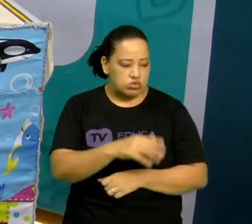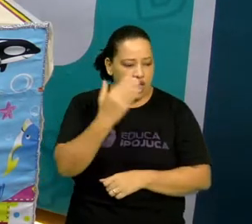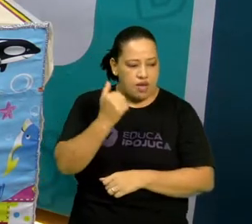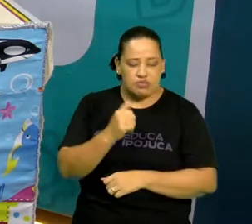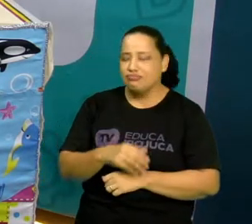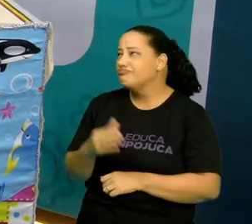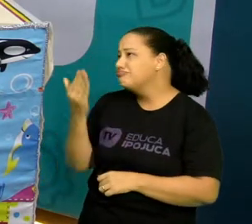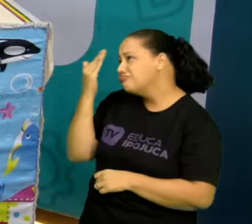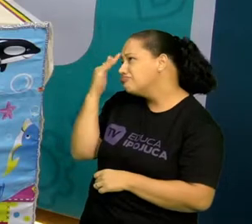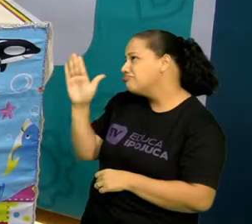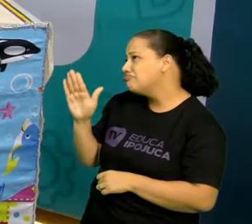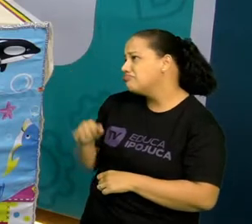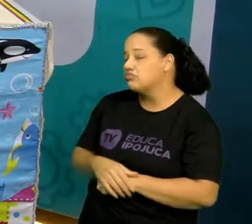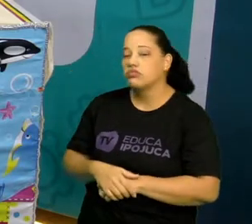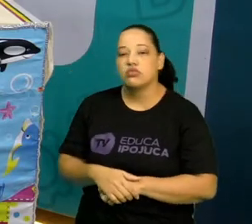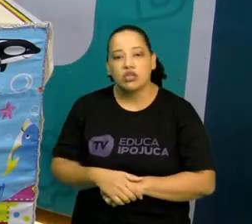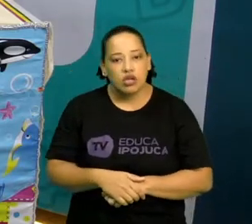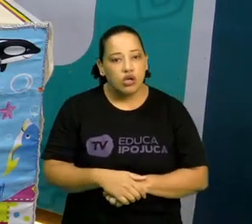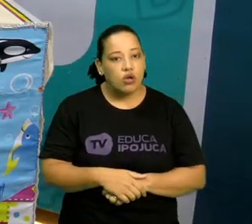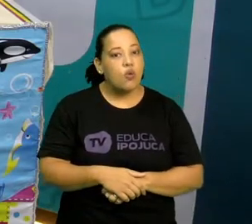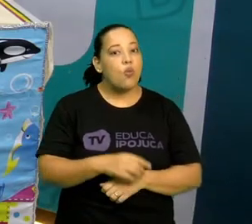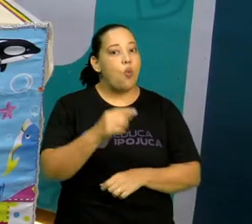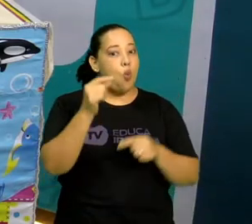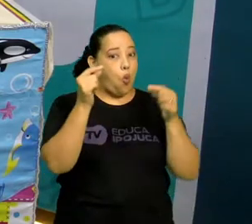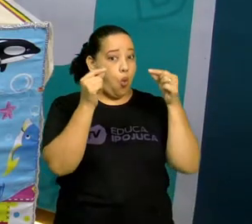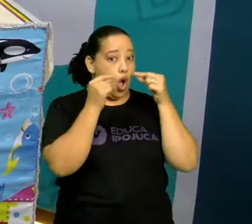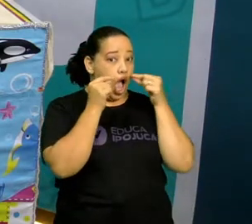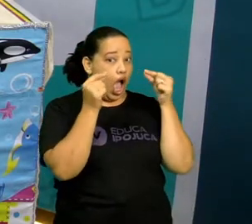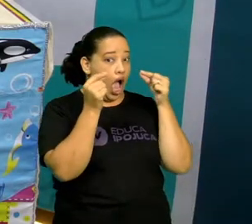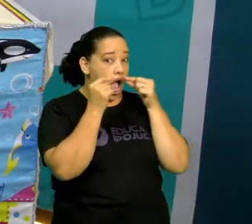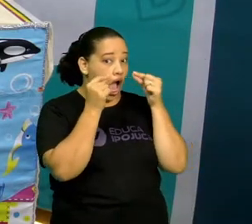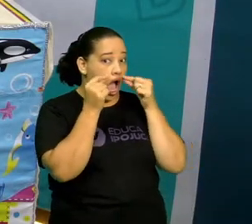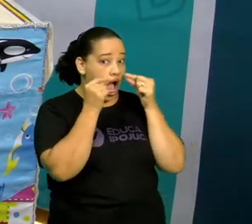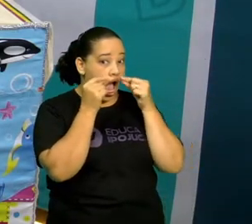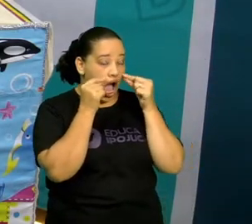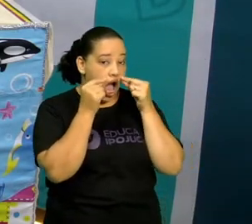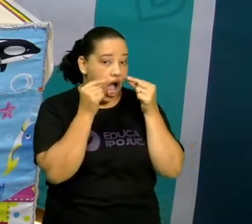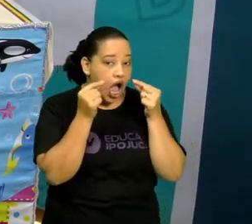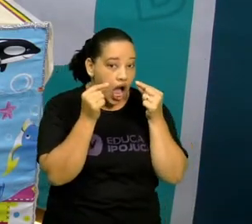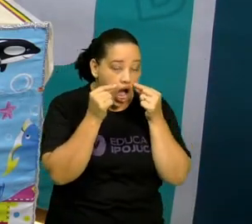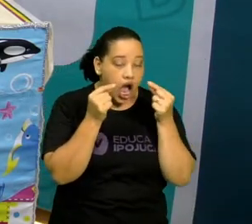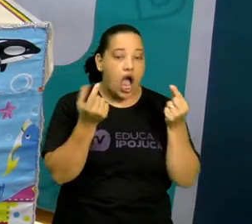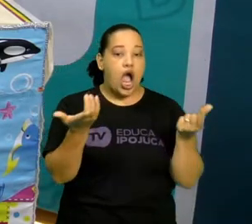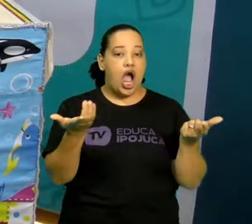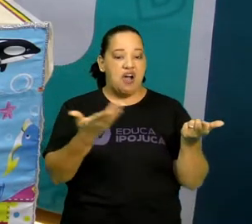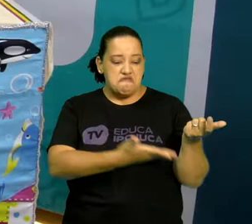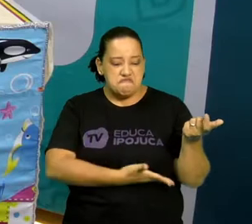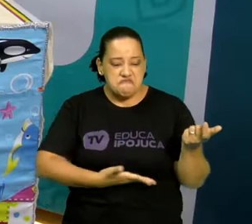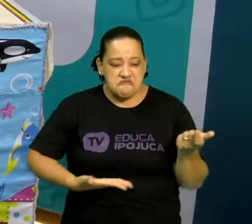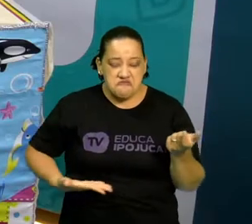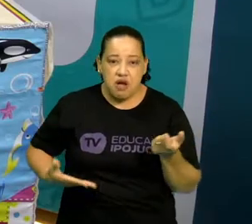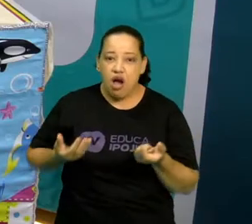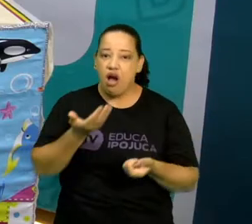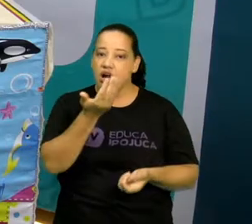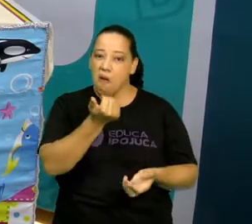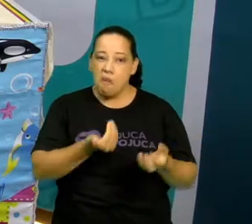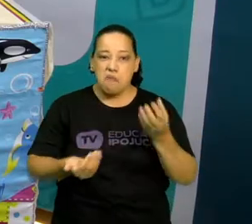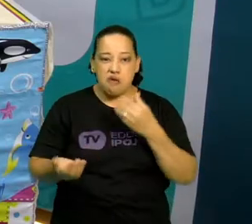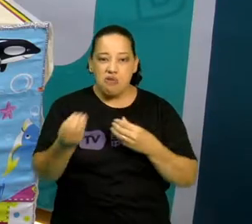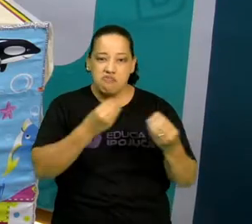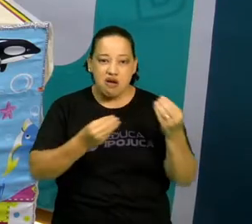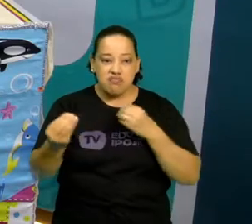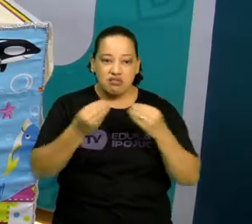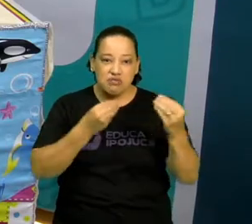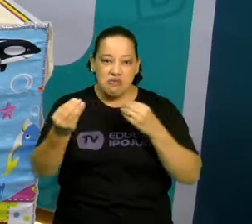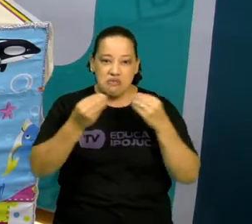rato, criança, que é muito guloso, né? Rato gosta de quê? De comer e assustar